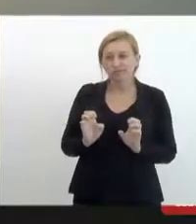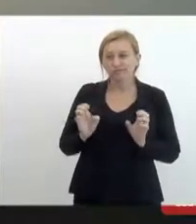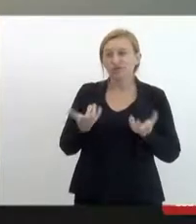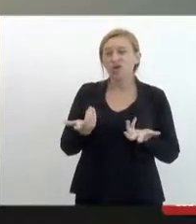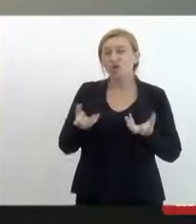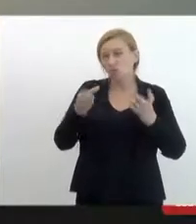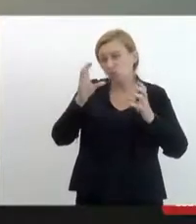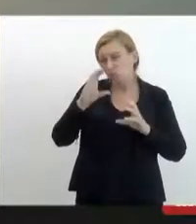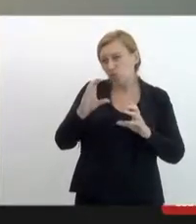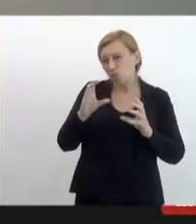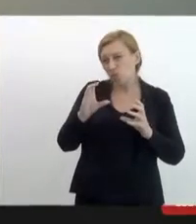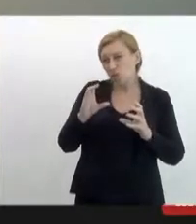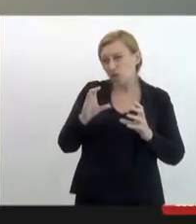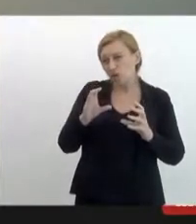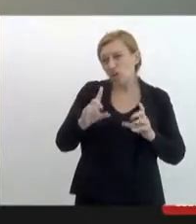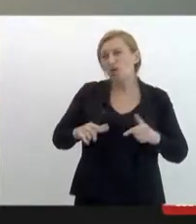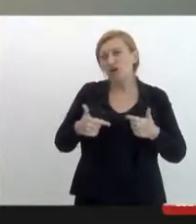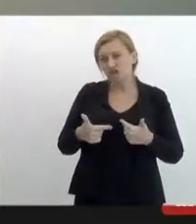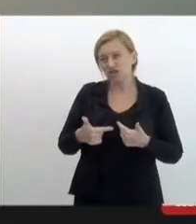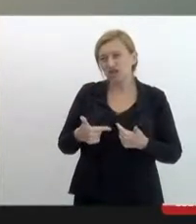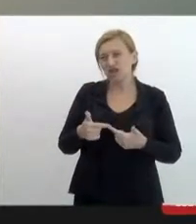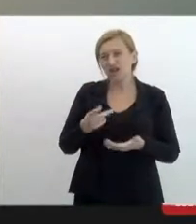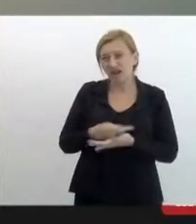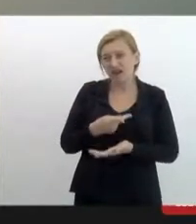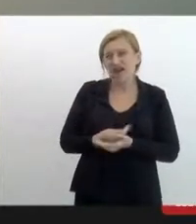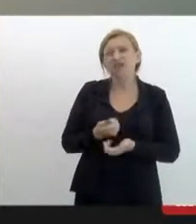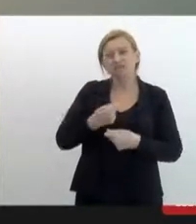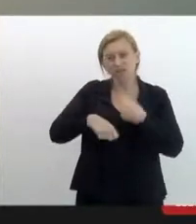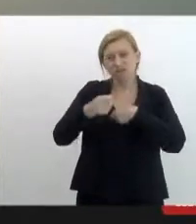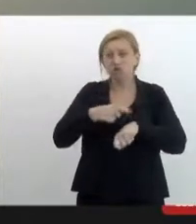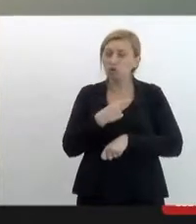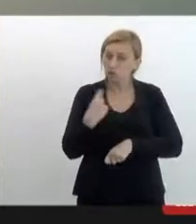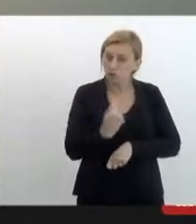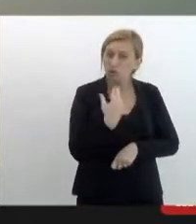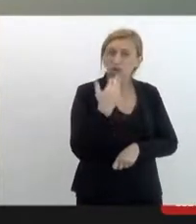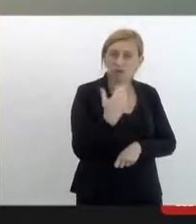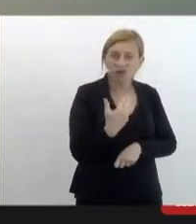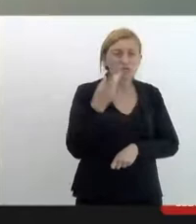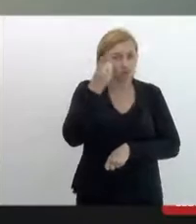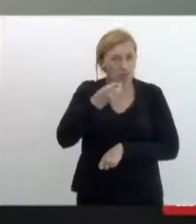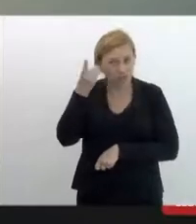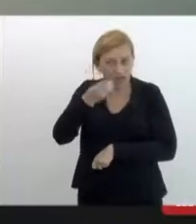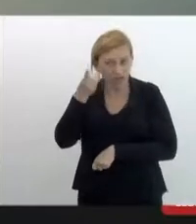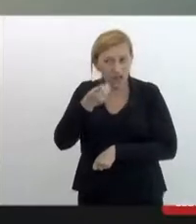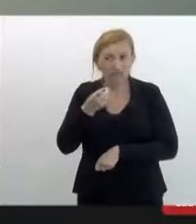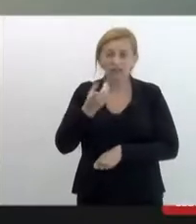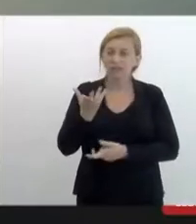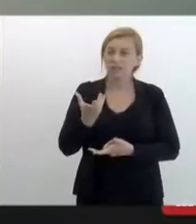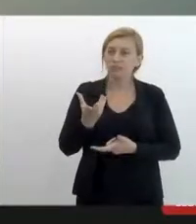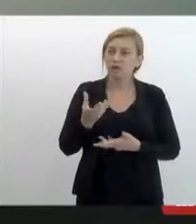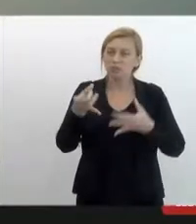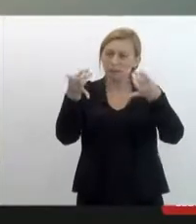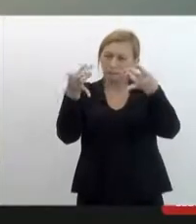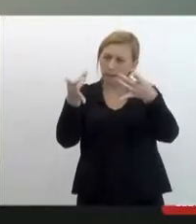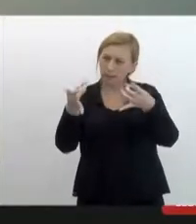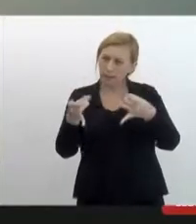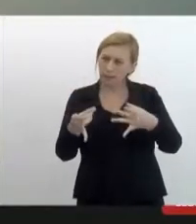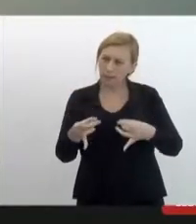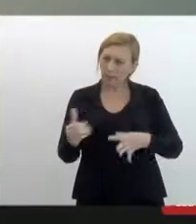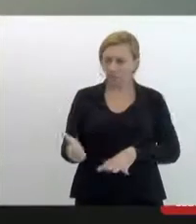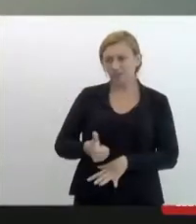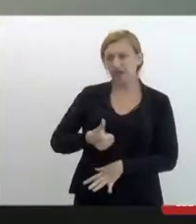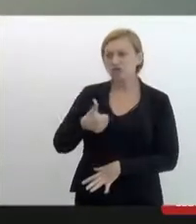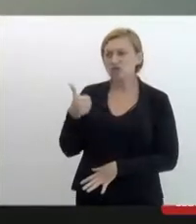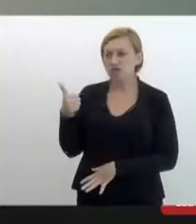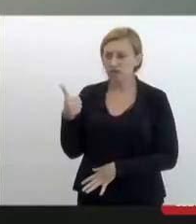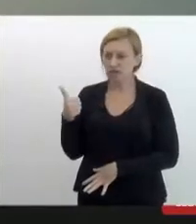lesivo à administração. E nós, quando sugerimos, deputados, que seja feito assim uma melhoria no que